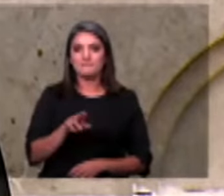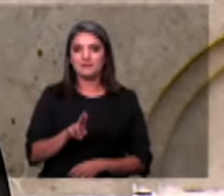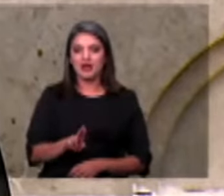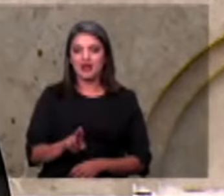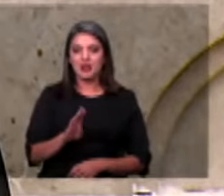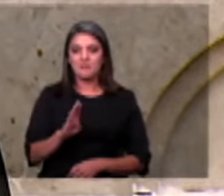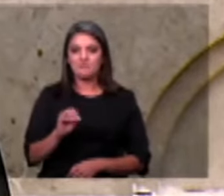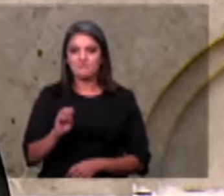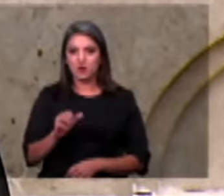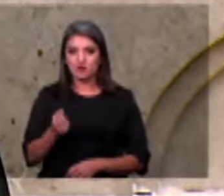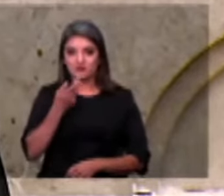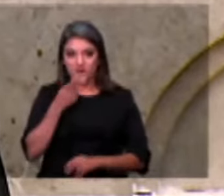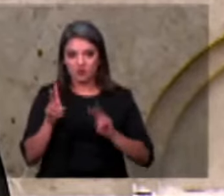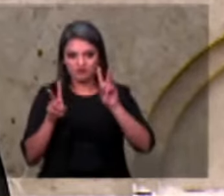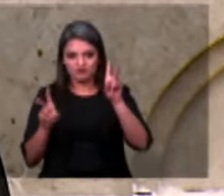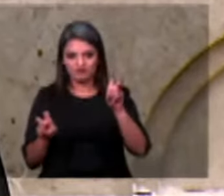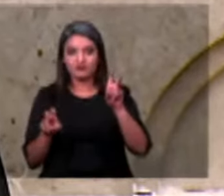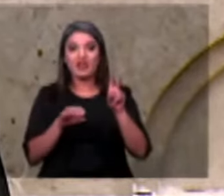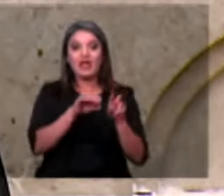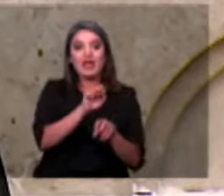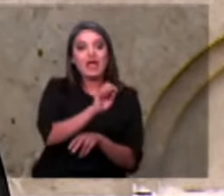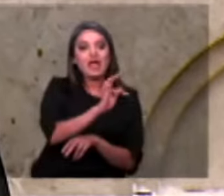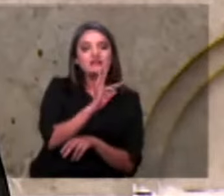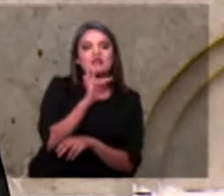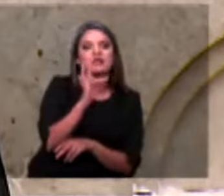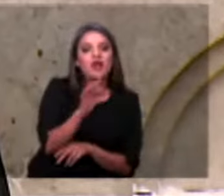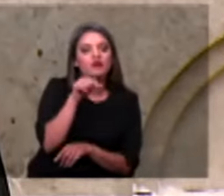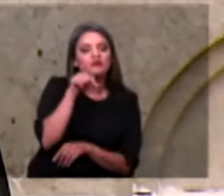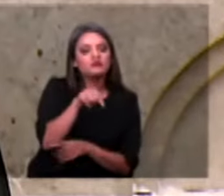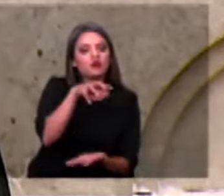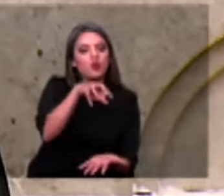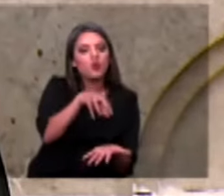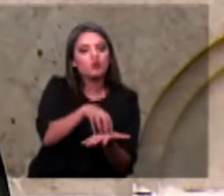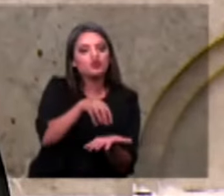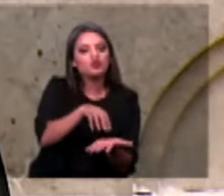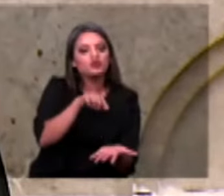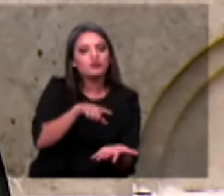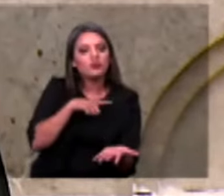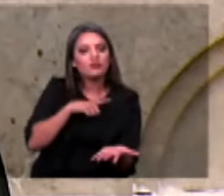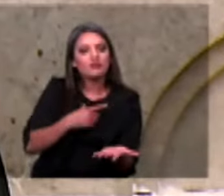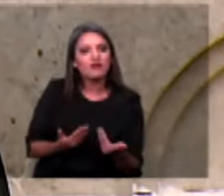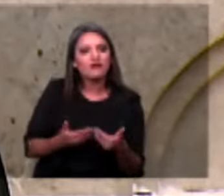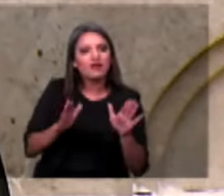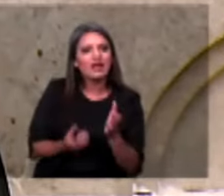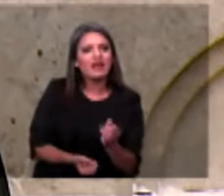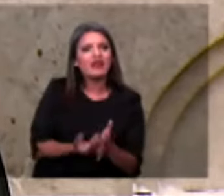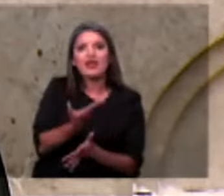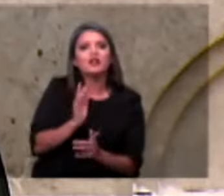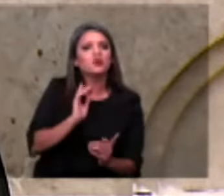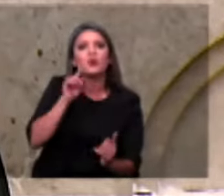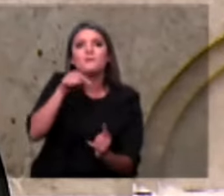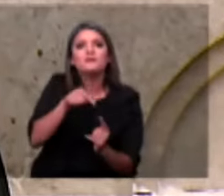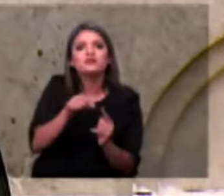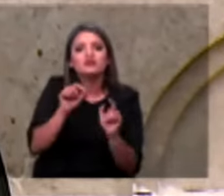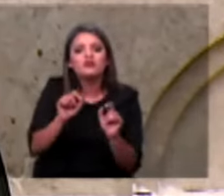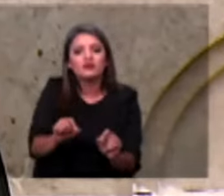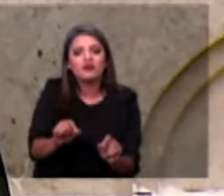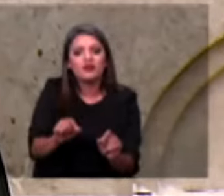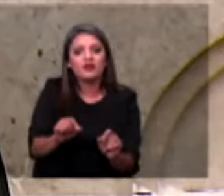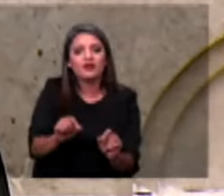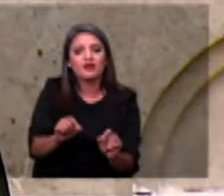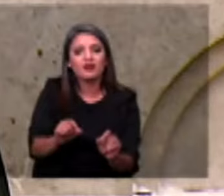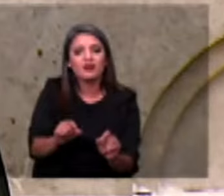Supremo Tribunal Federal é esta instituição criada sobretudo para servir de